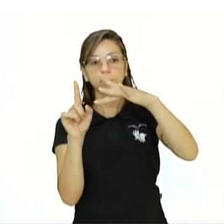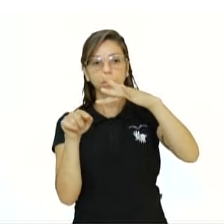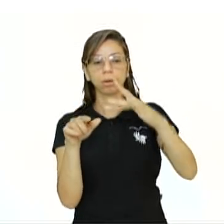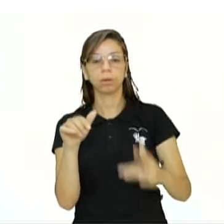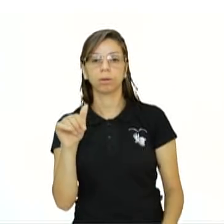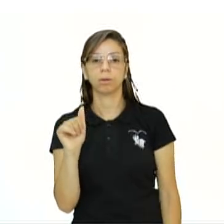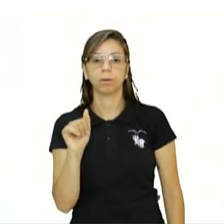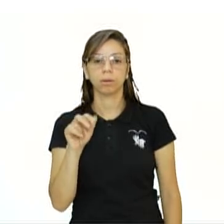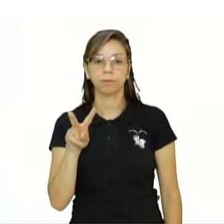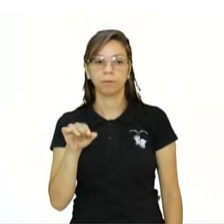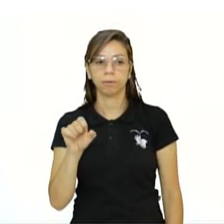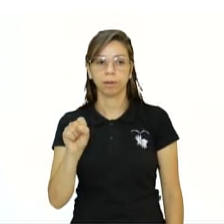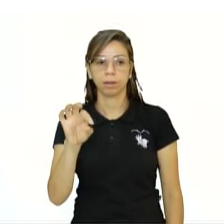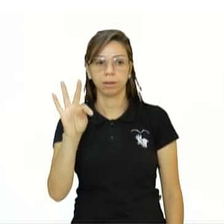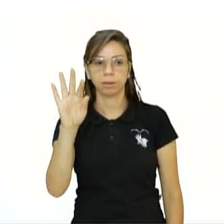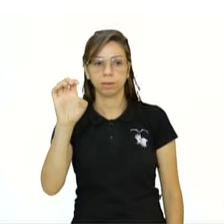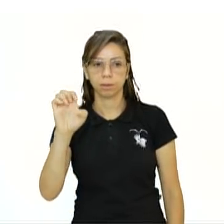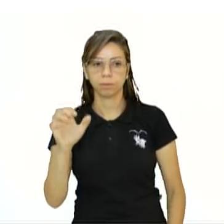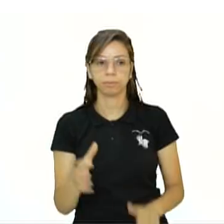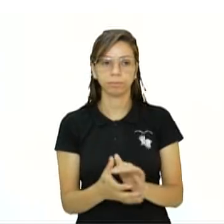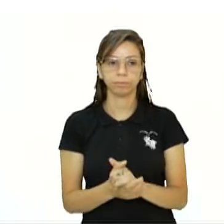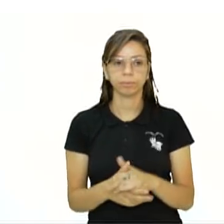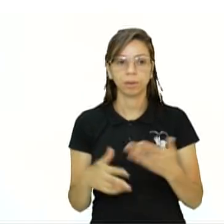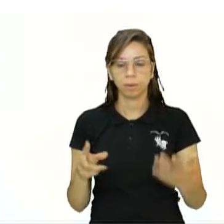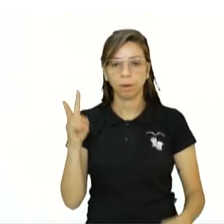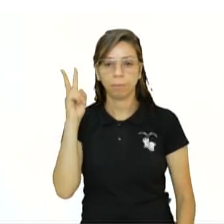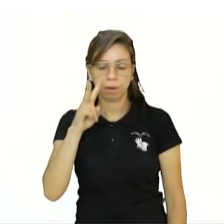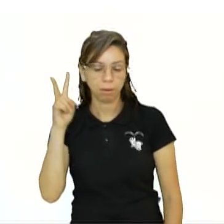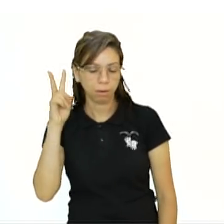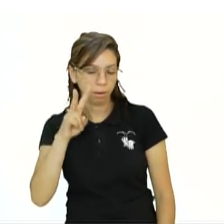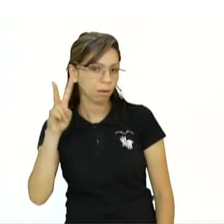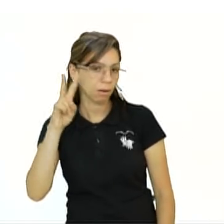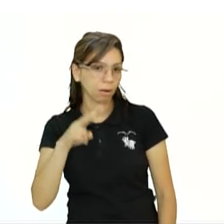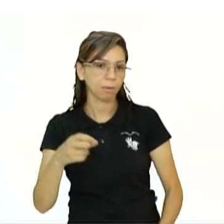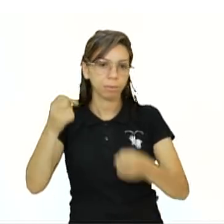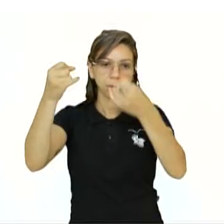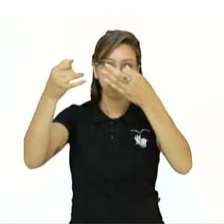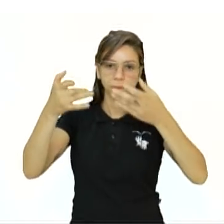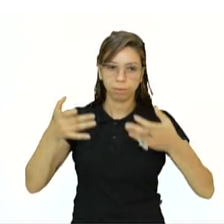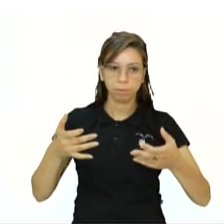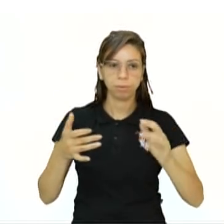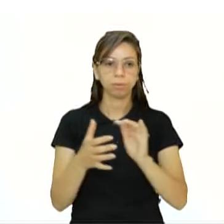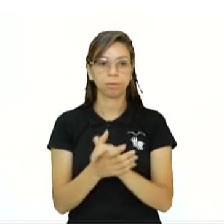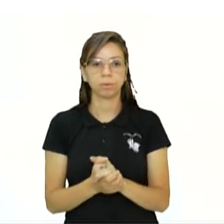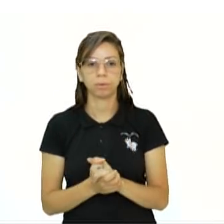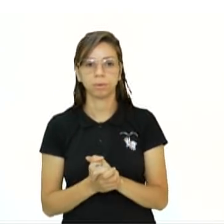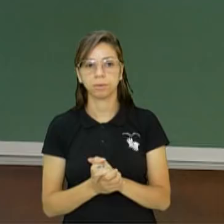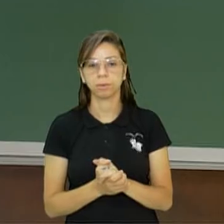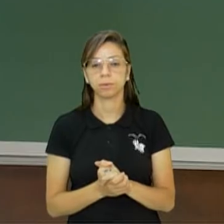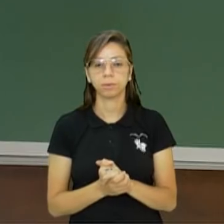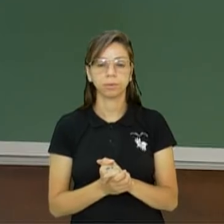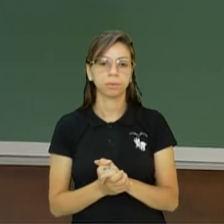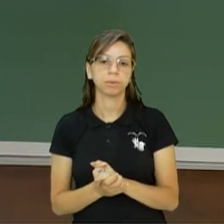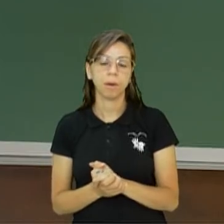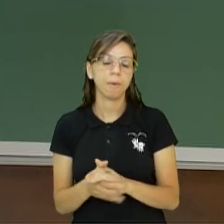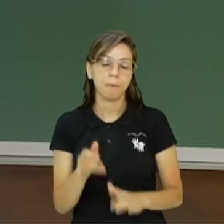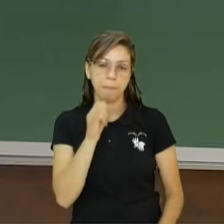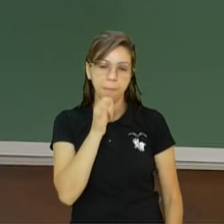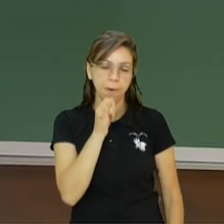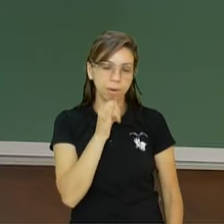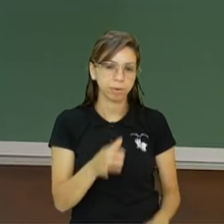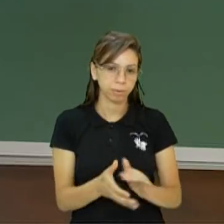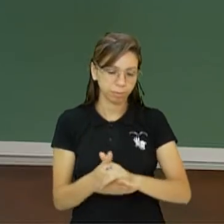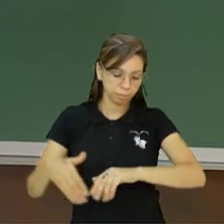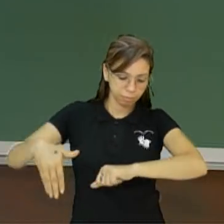desenho. Eu sempre lembro assim e falo para vocês e para os meus alunos aqui, sabe quando a gente está passando do lado da